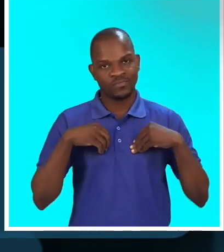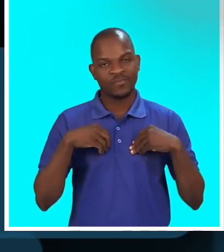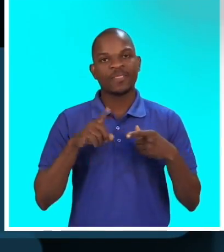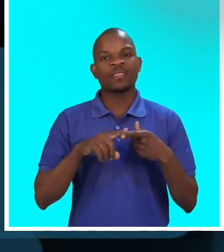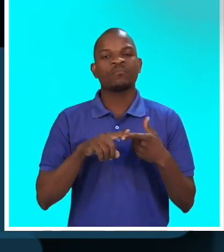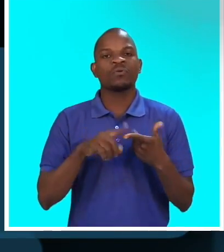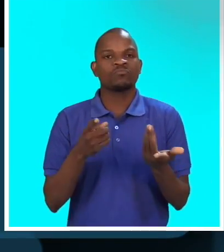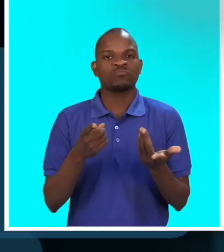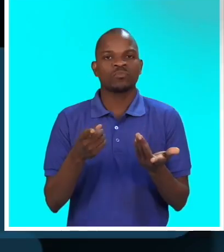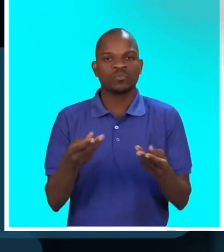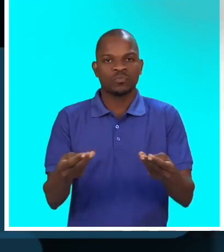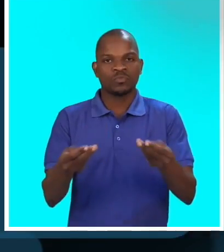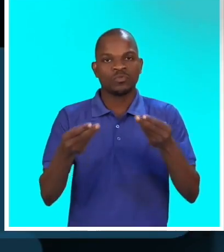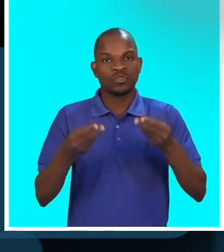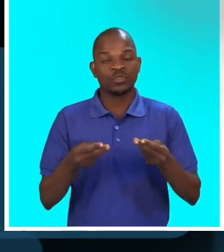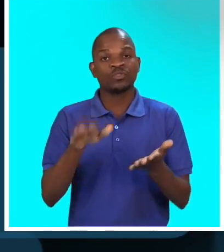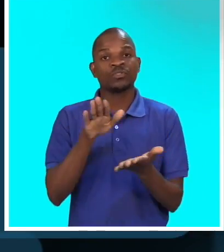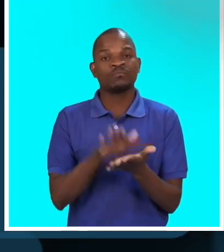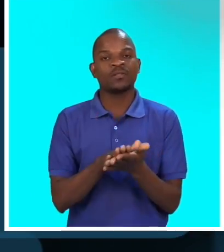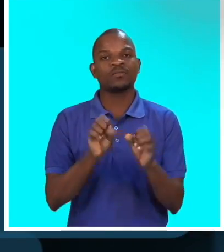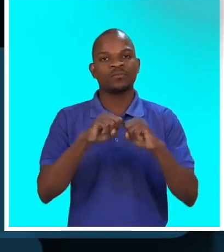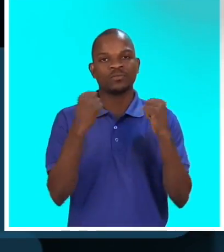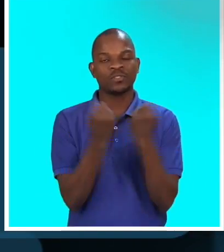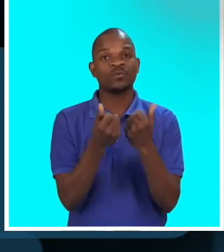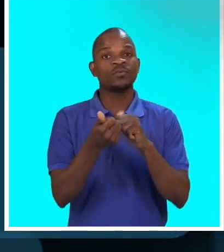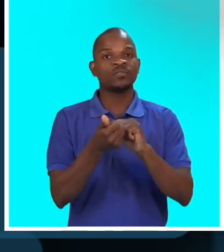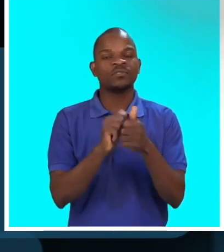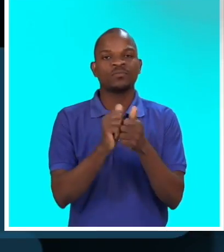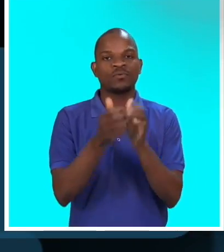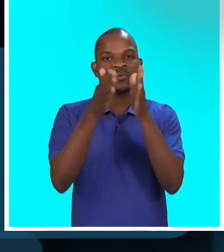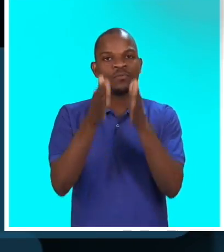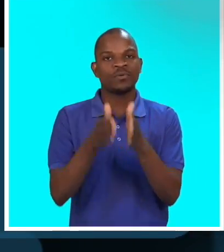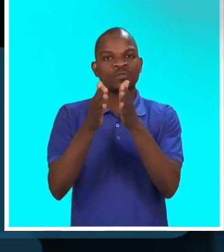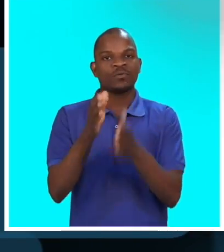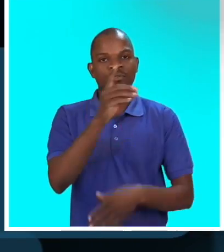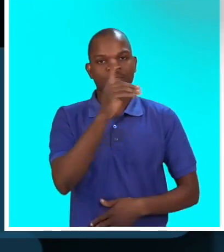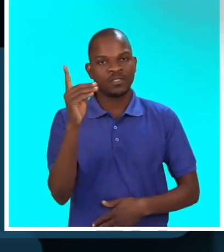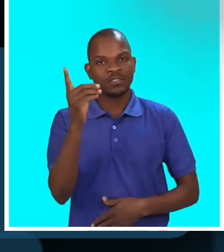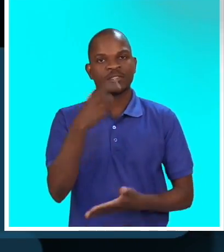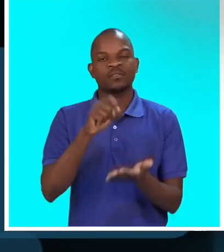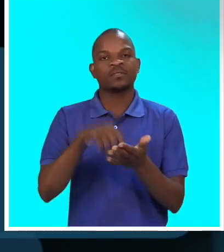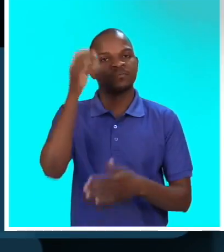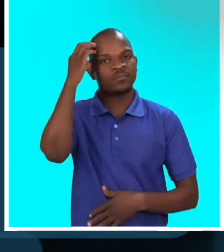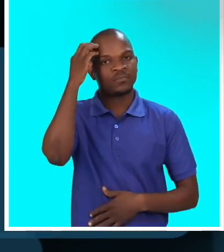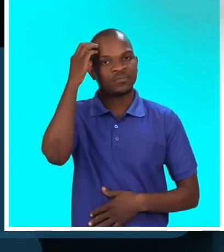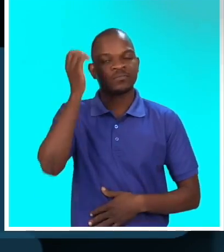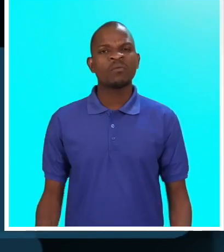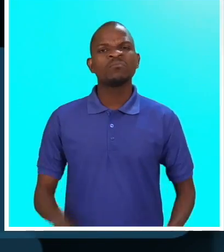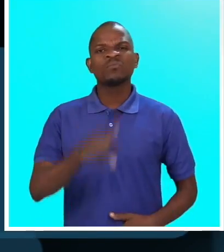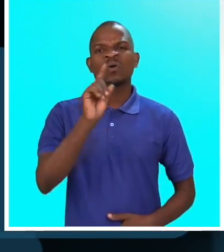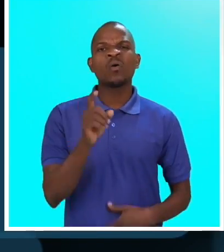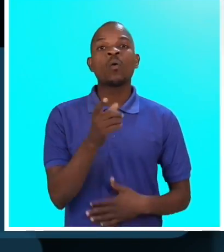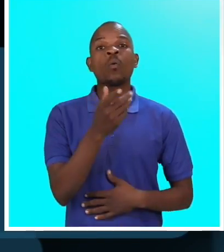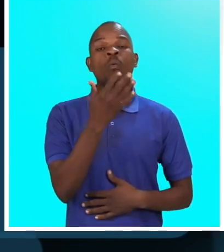e por ter nos recebido aqui na Associação de Desporto para Pessoas com Deficiência a nível da cidade de Maputo.